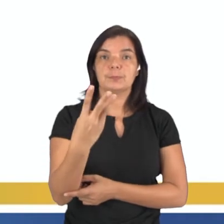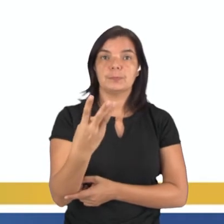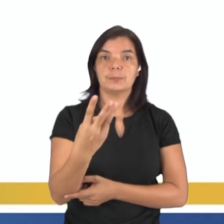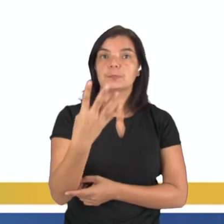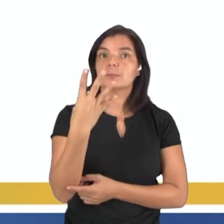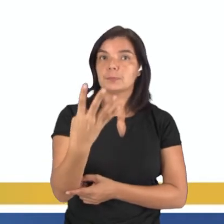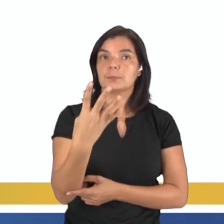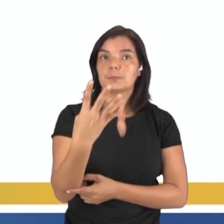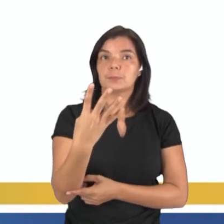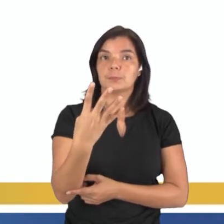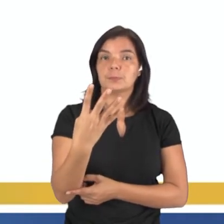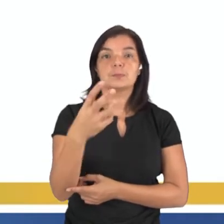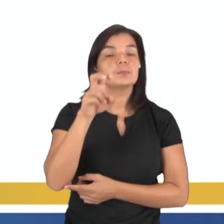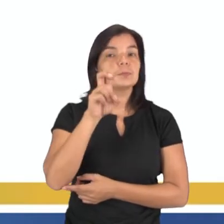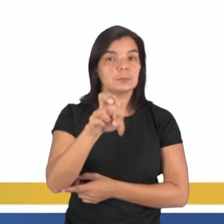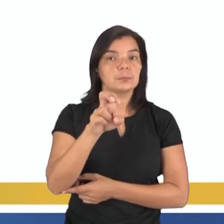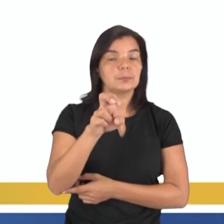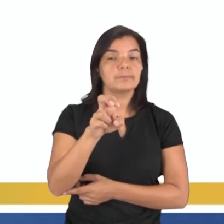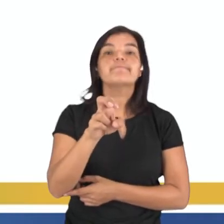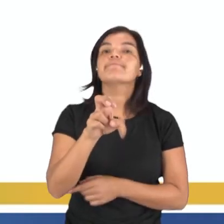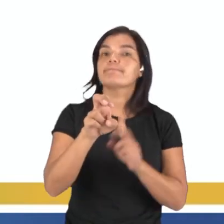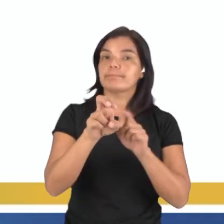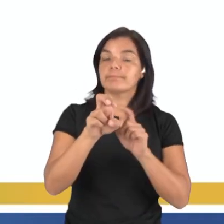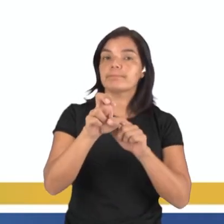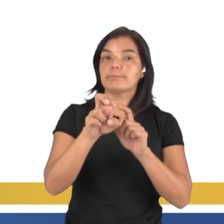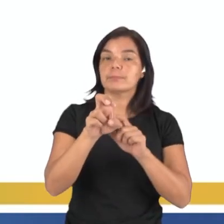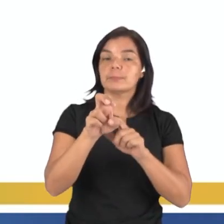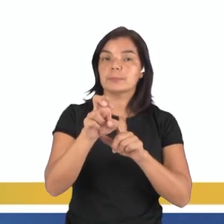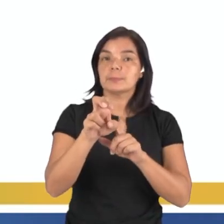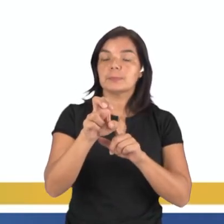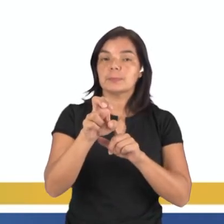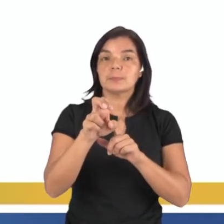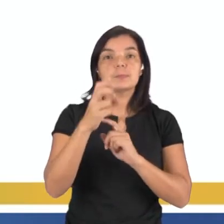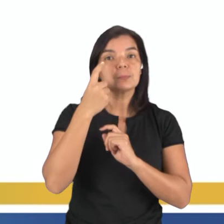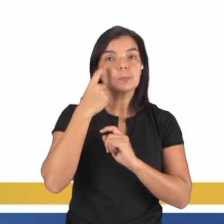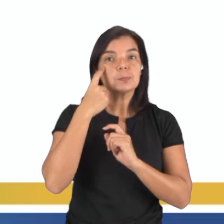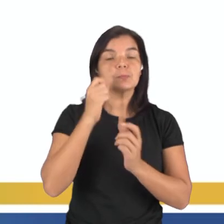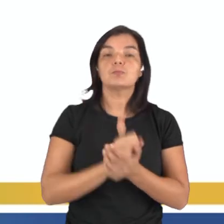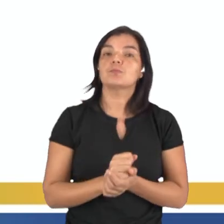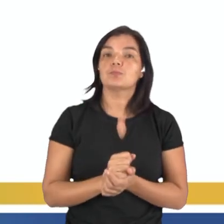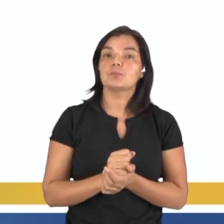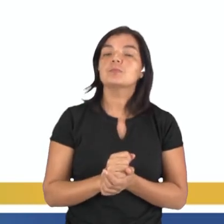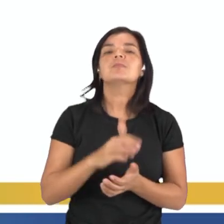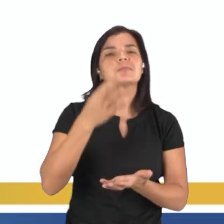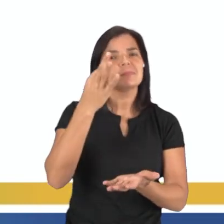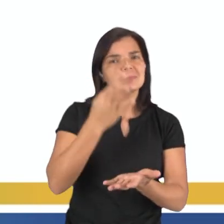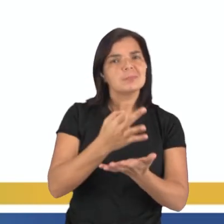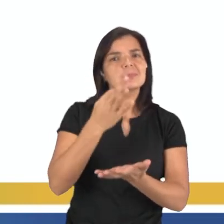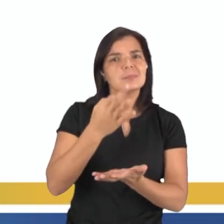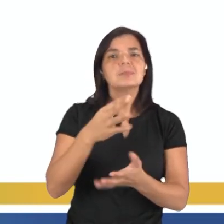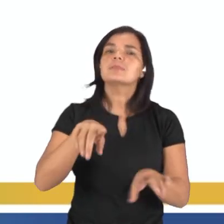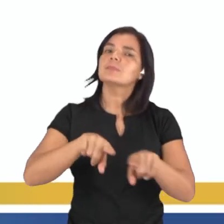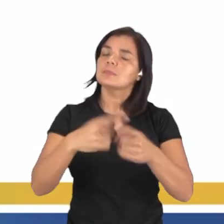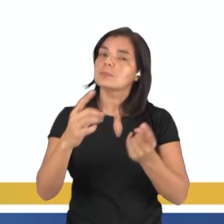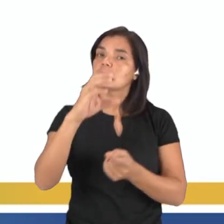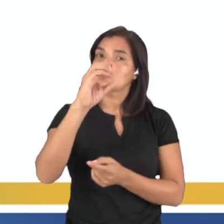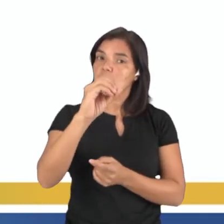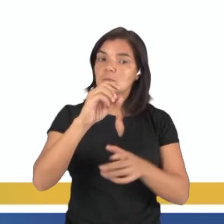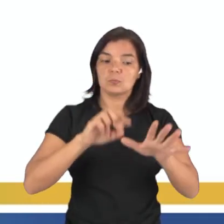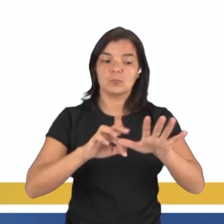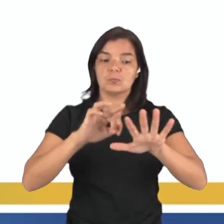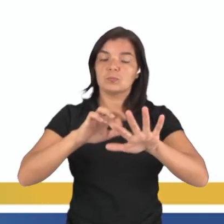3, 4 e 5. Essas setas vermelhas. Acompanharam comigo? Concorda que são 5